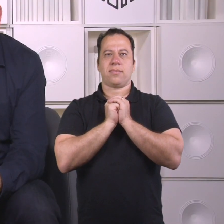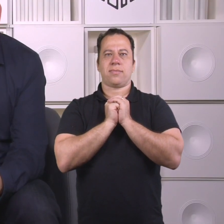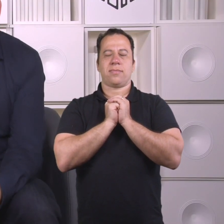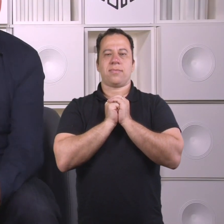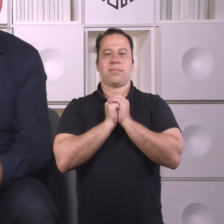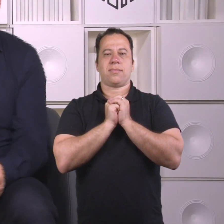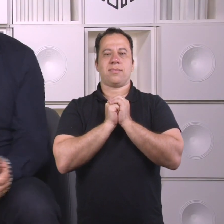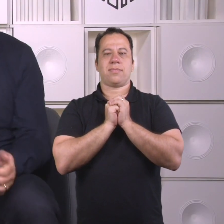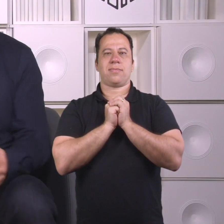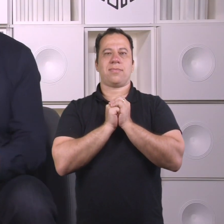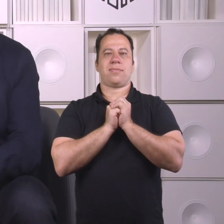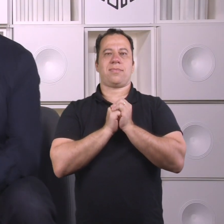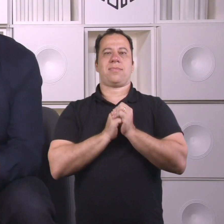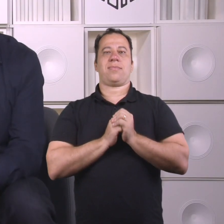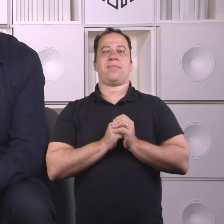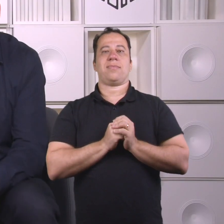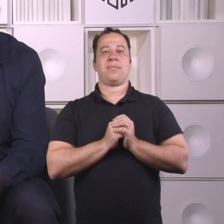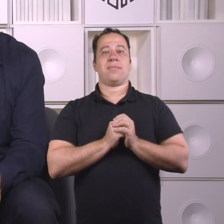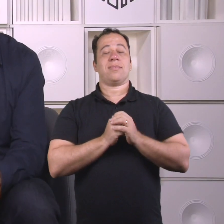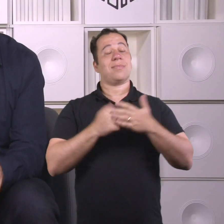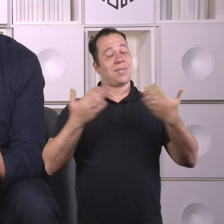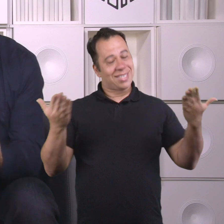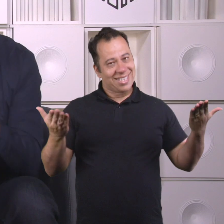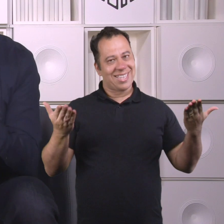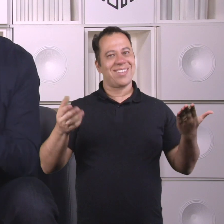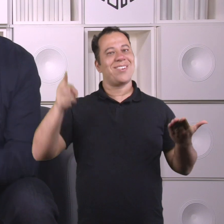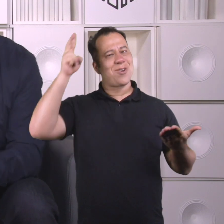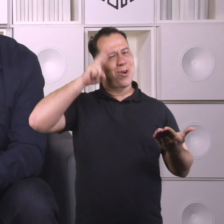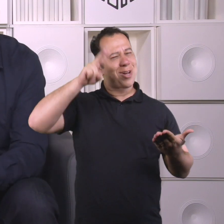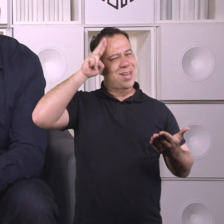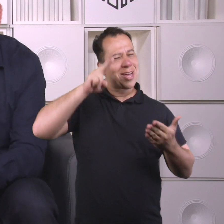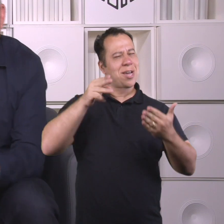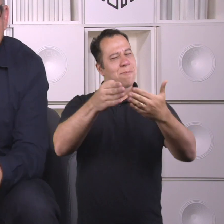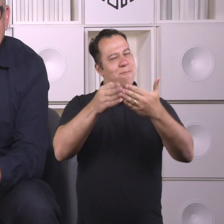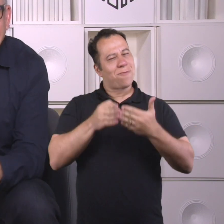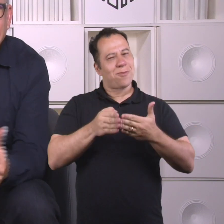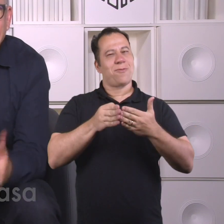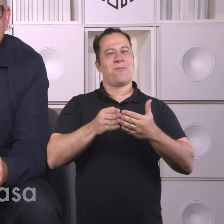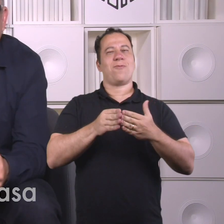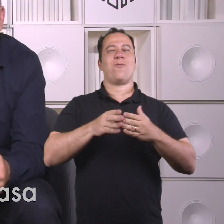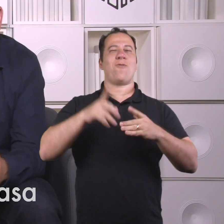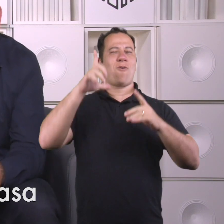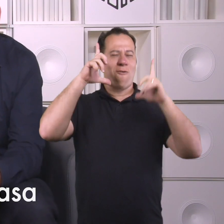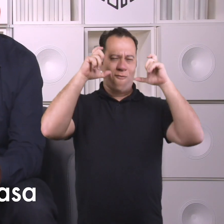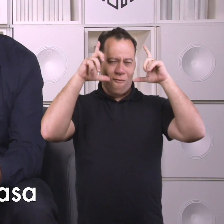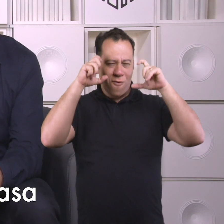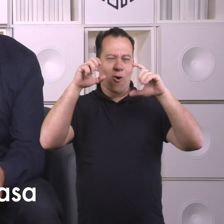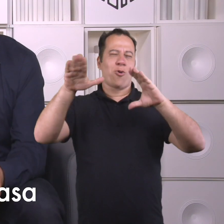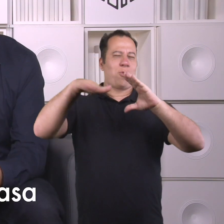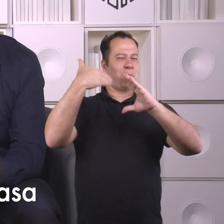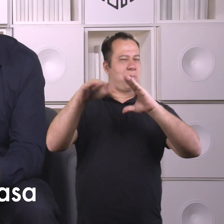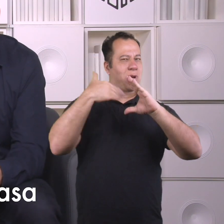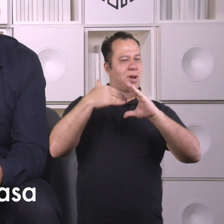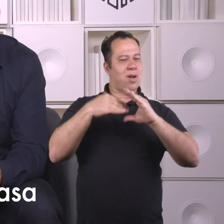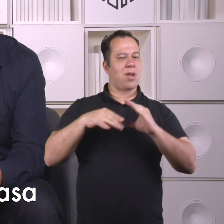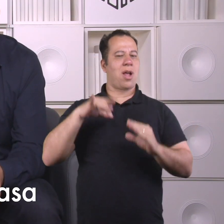Então, não esqueça e não deixe de mandar suas fotos, seguir o nosso Instagram,